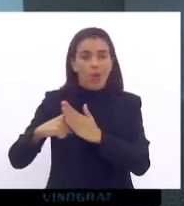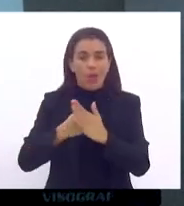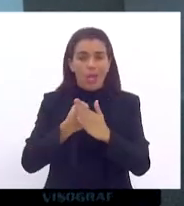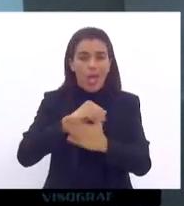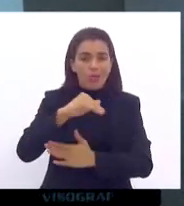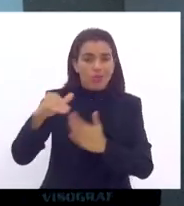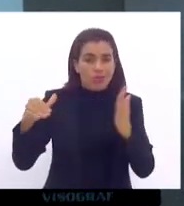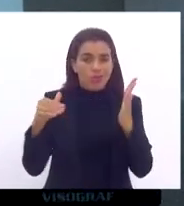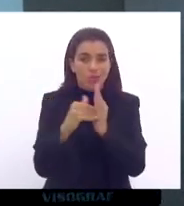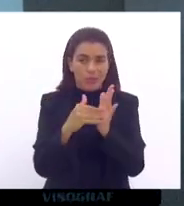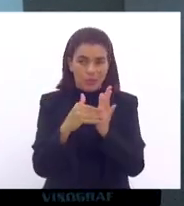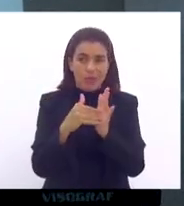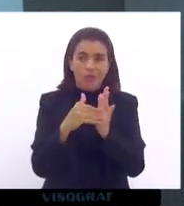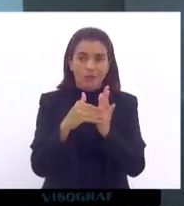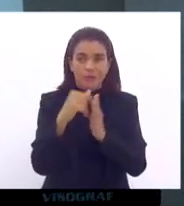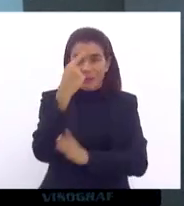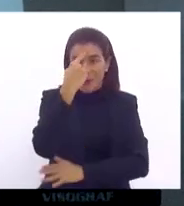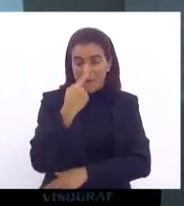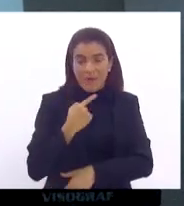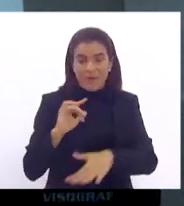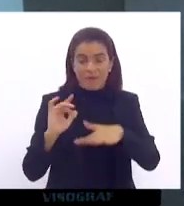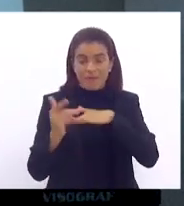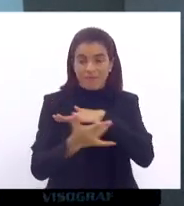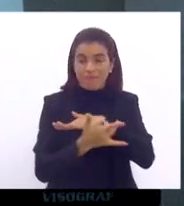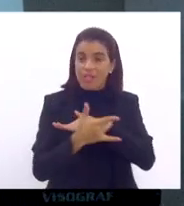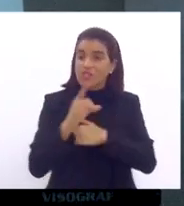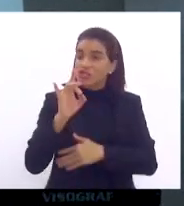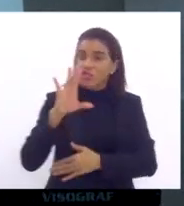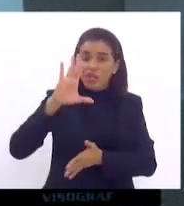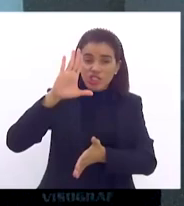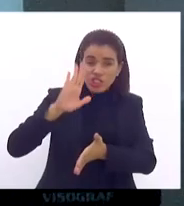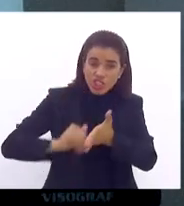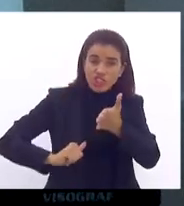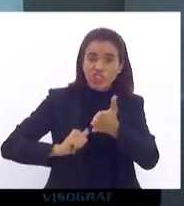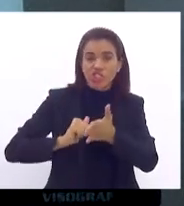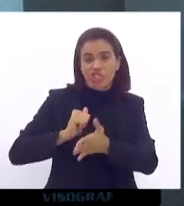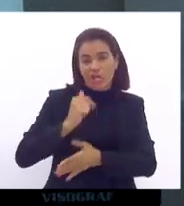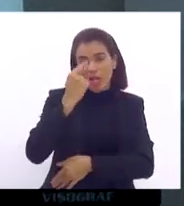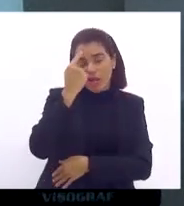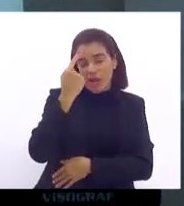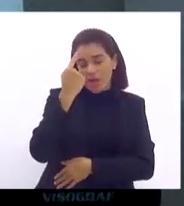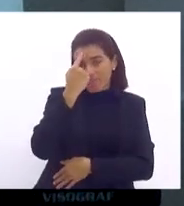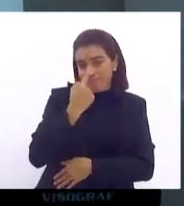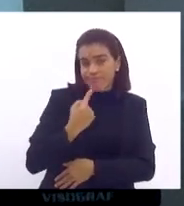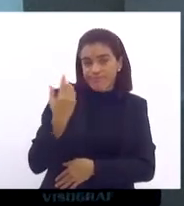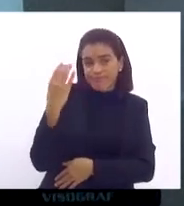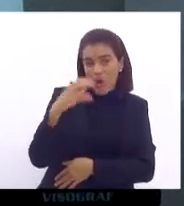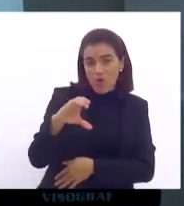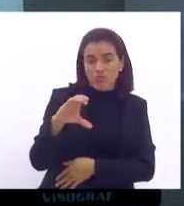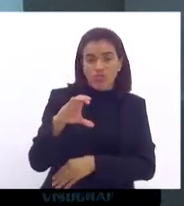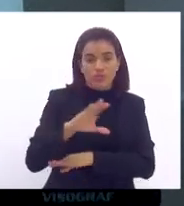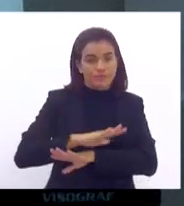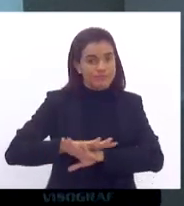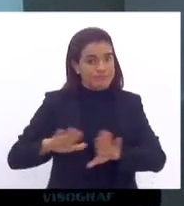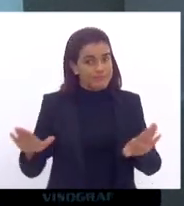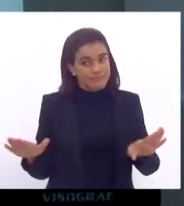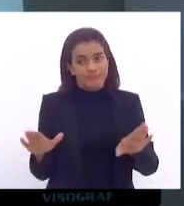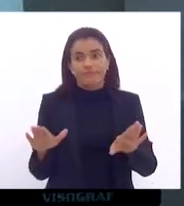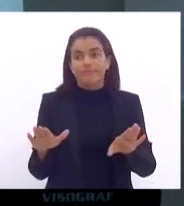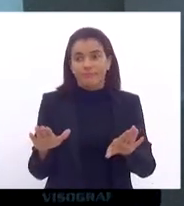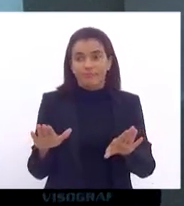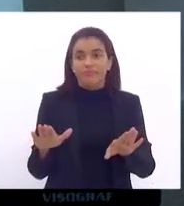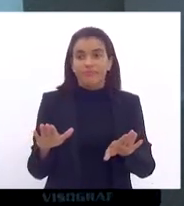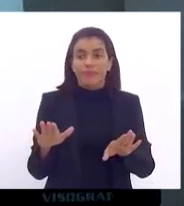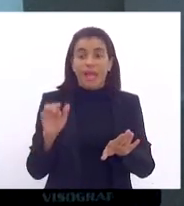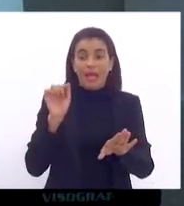parlamentar né simplesmente retira-se aquela postagem determinada explicitada apontada